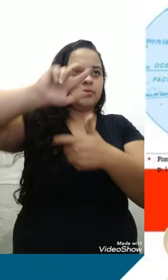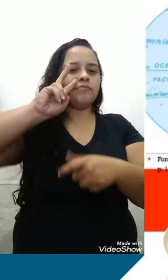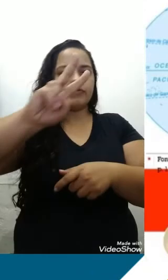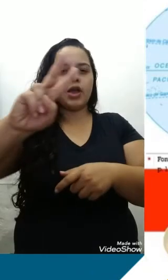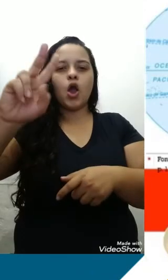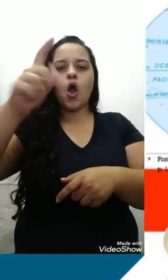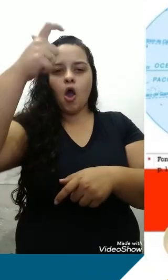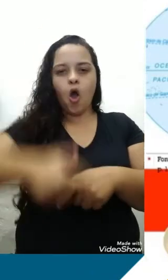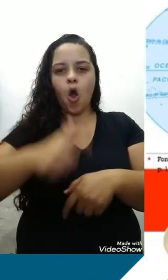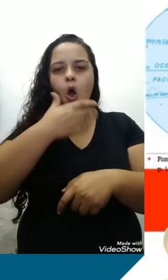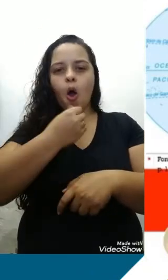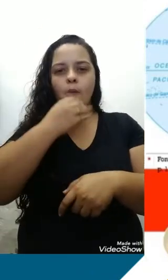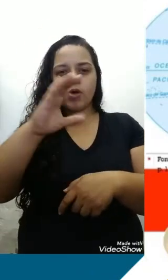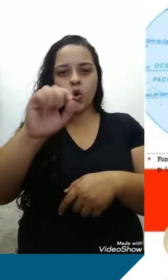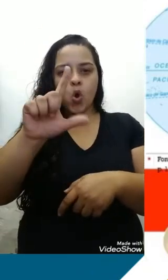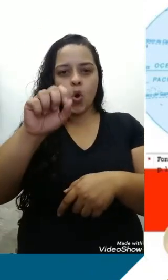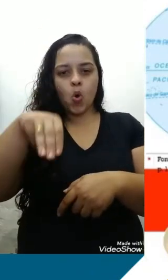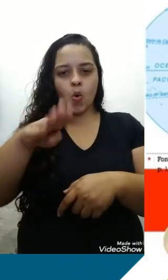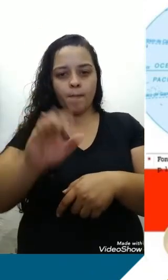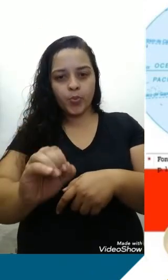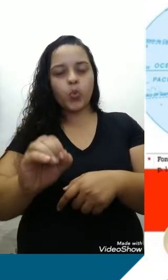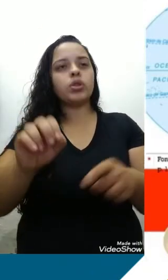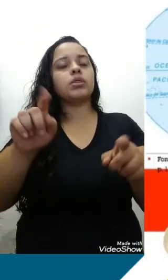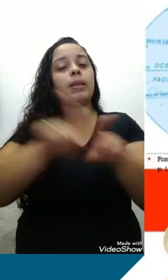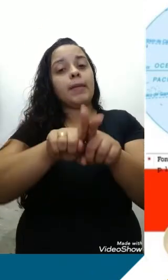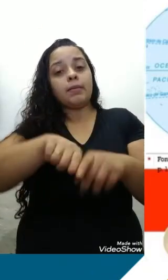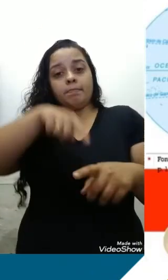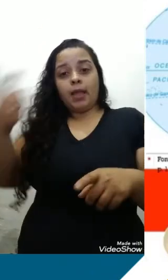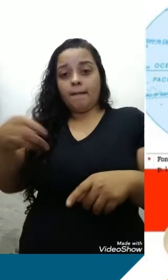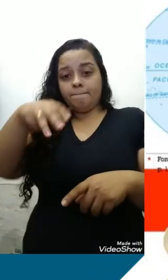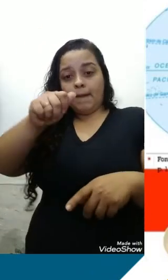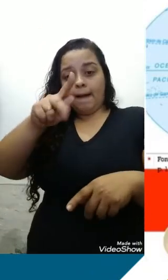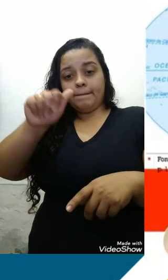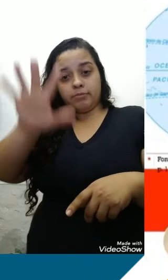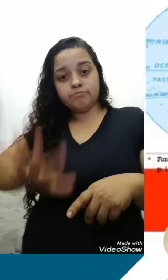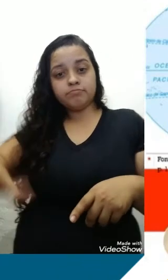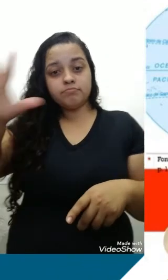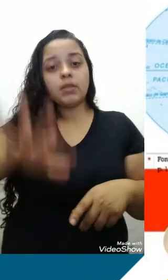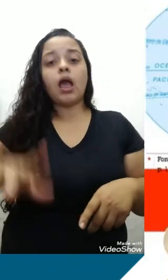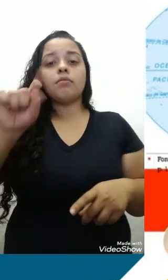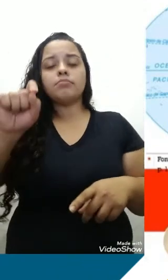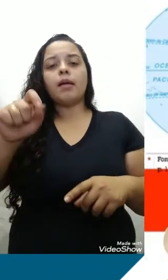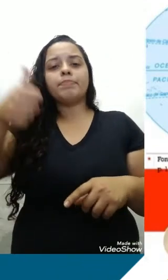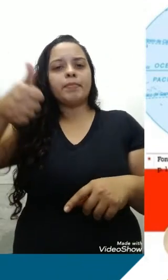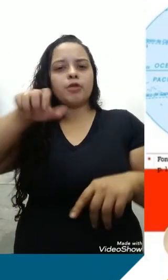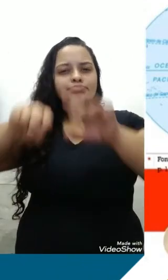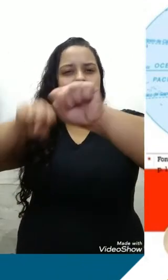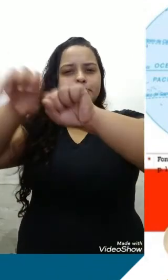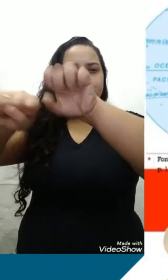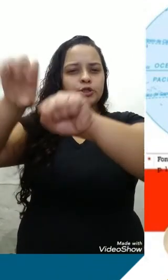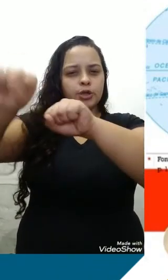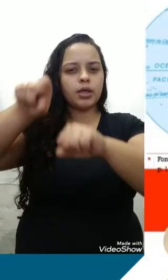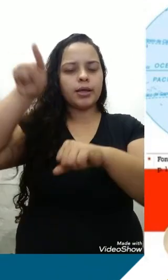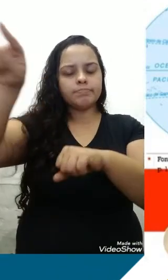o mapa 2, que está aí do lado, vai falar das primeiras conquistas de Portugal na região do norte da